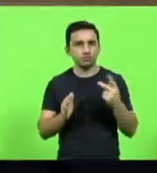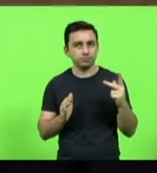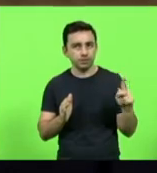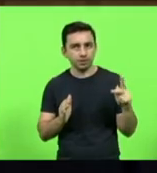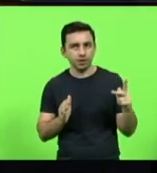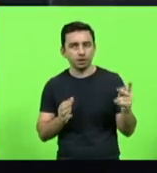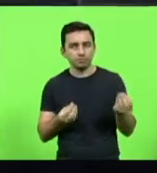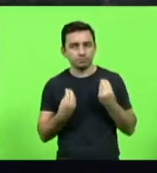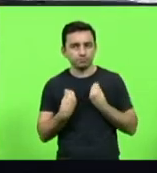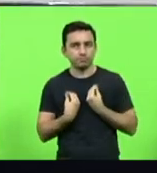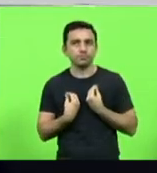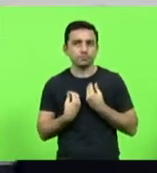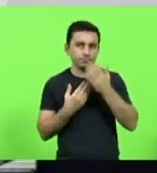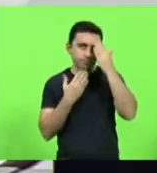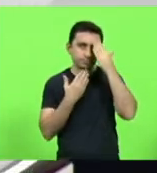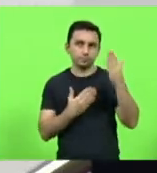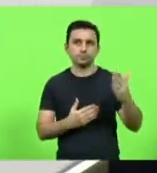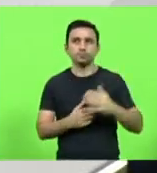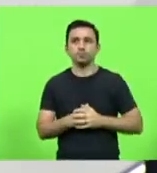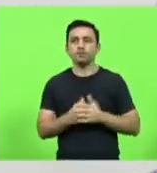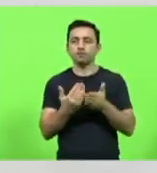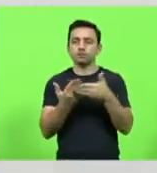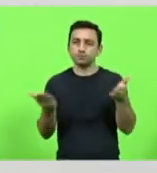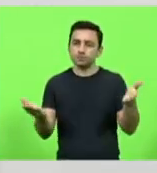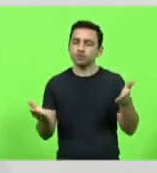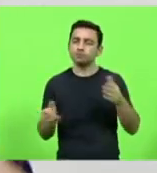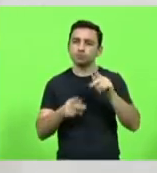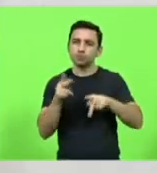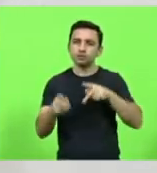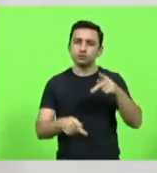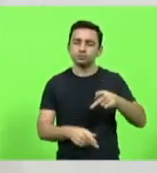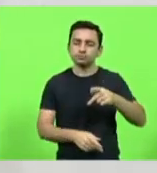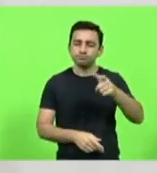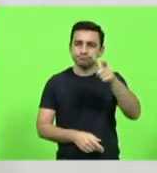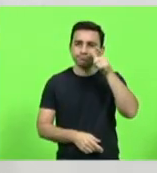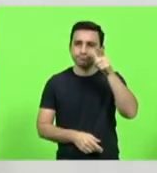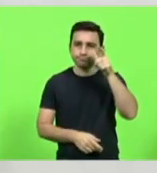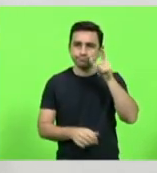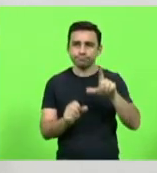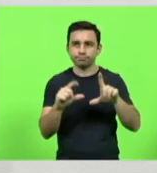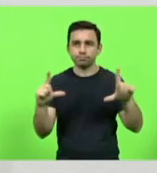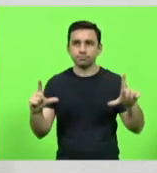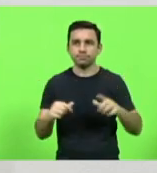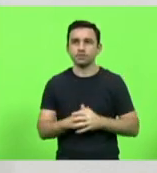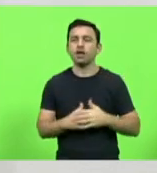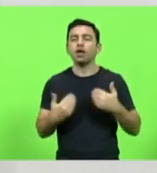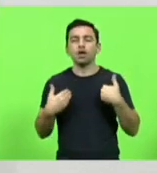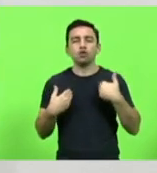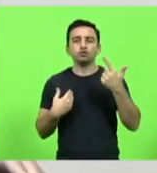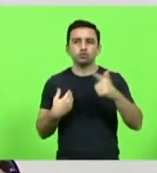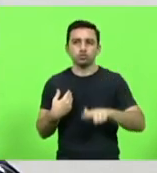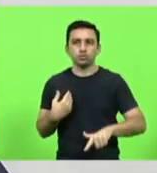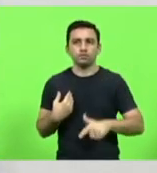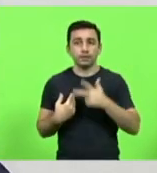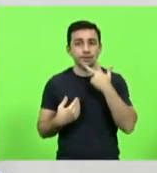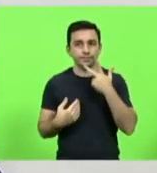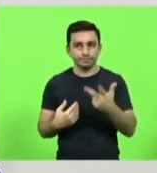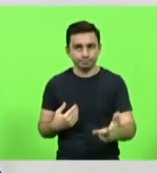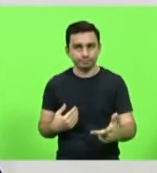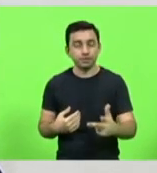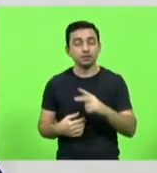palavra. O público que nos assiste. Eu vou começar repetindo o que eu já falei hoje na CCJ.